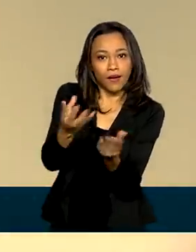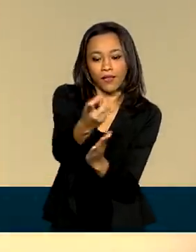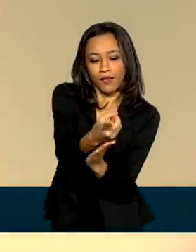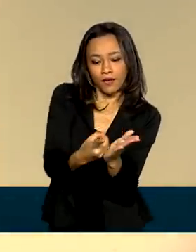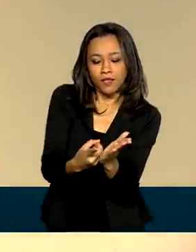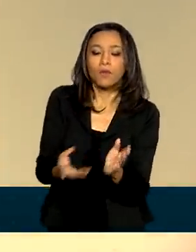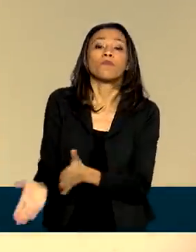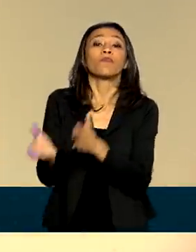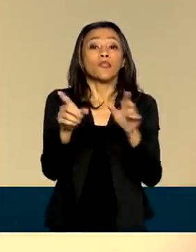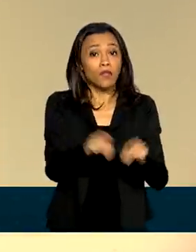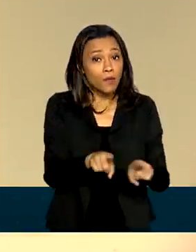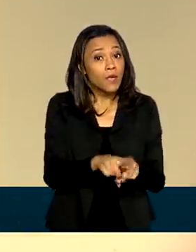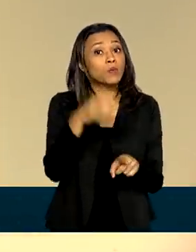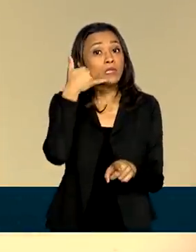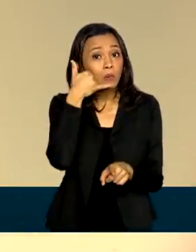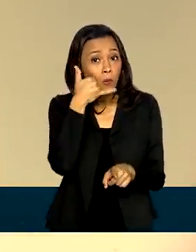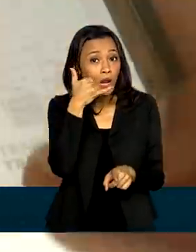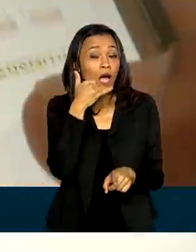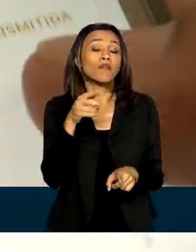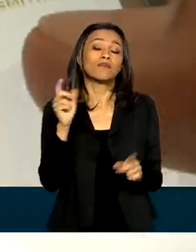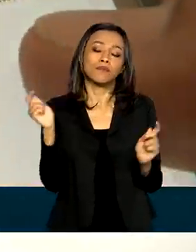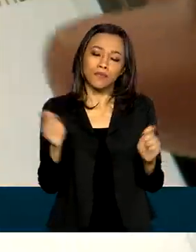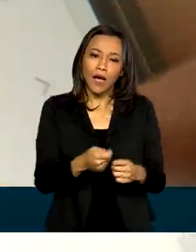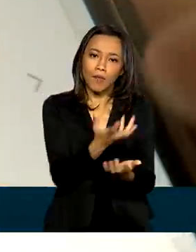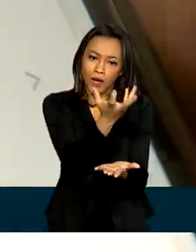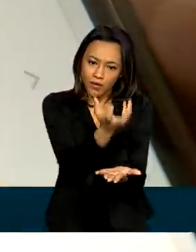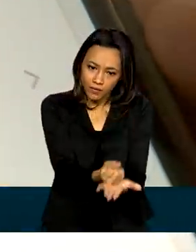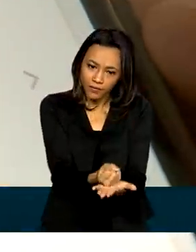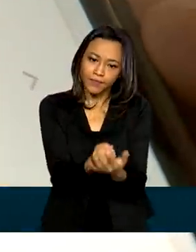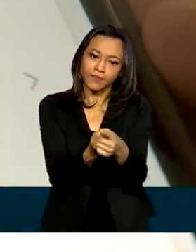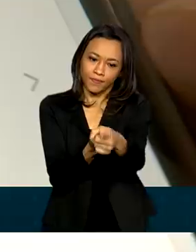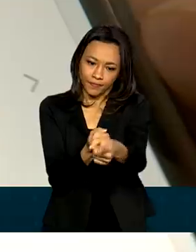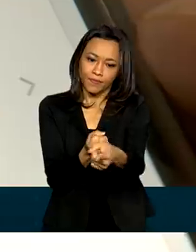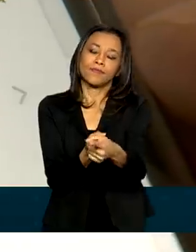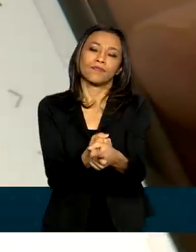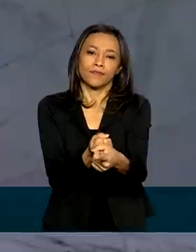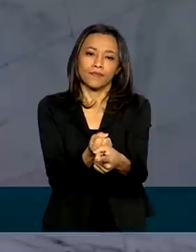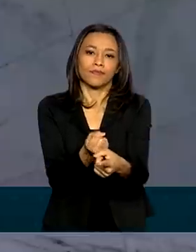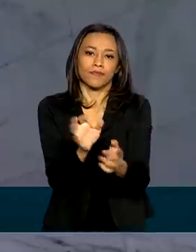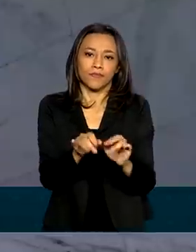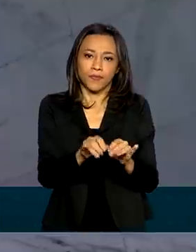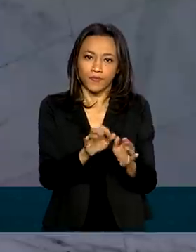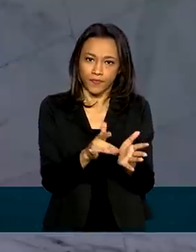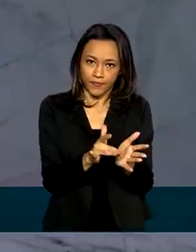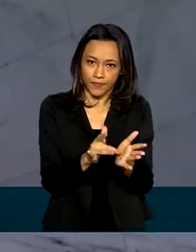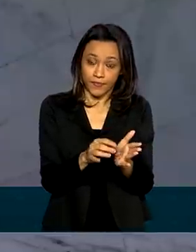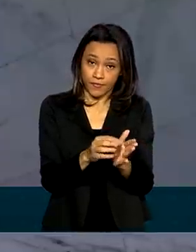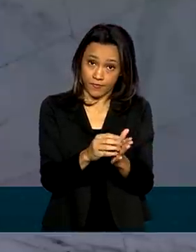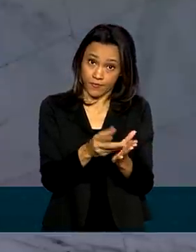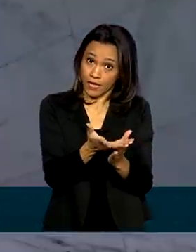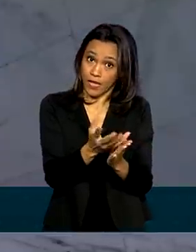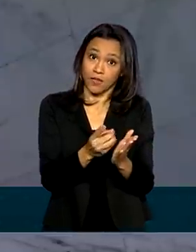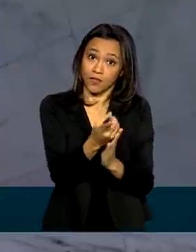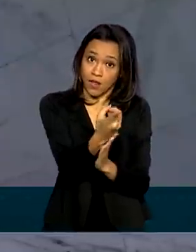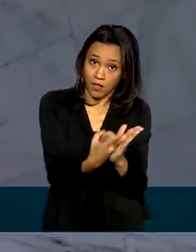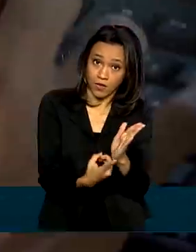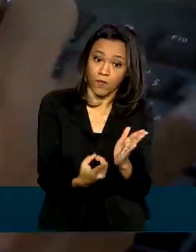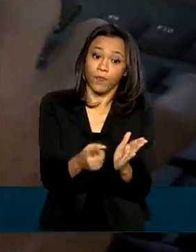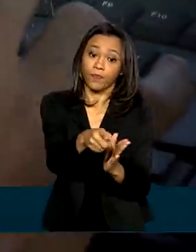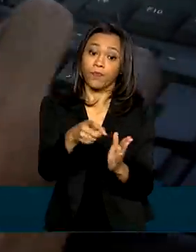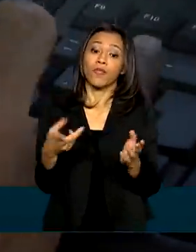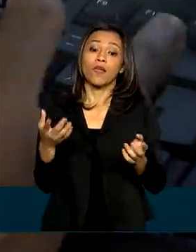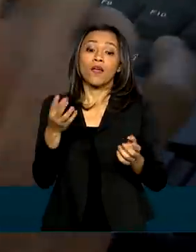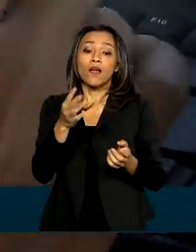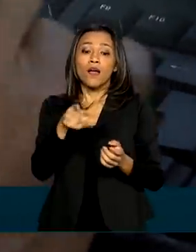celulares, os programas estão disponíveis para Android e iOS. A expectativa da Receita Federal